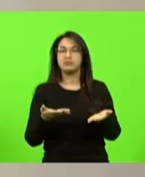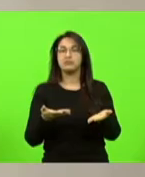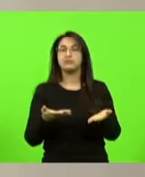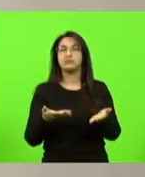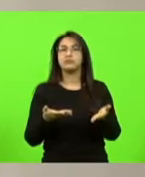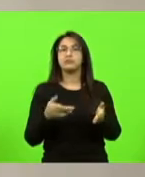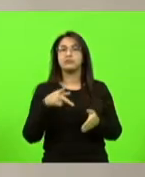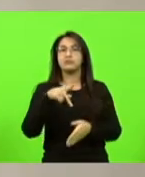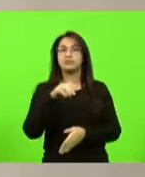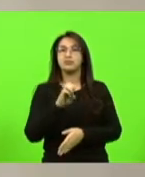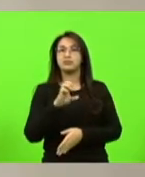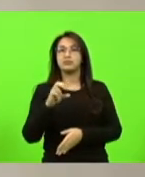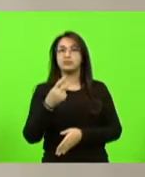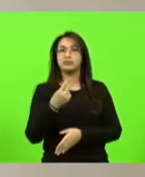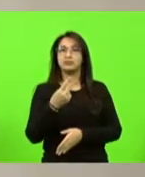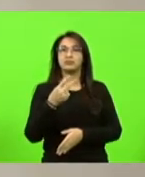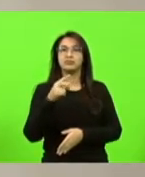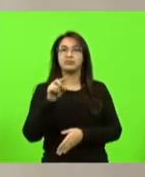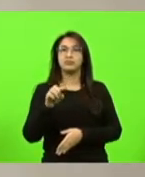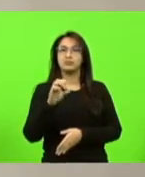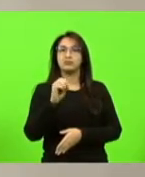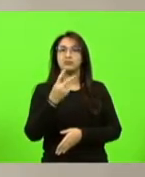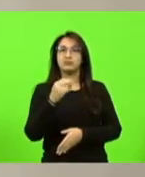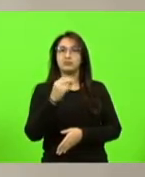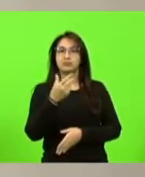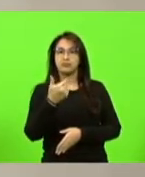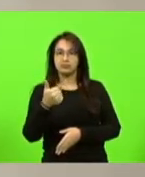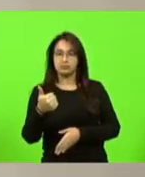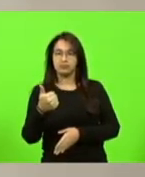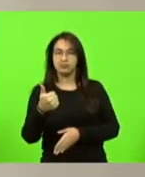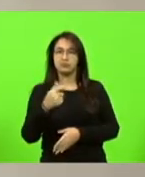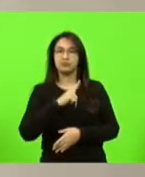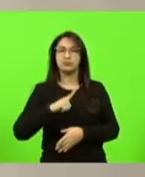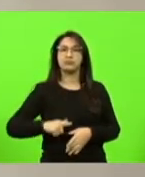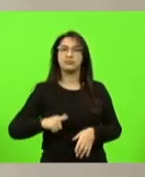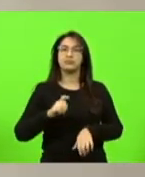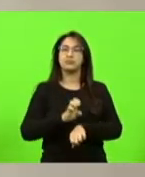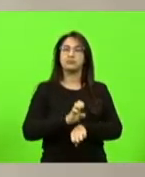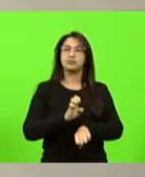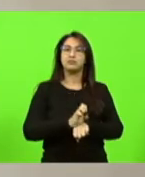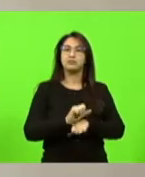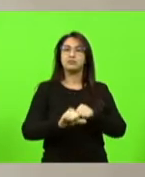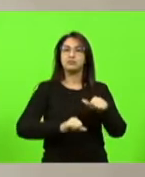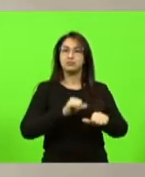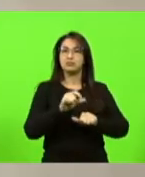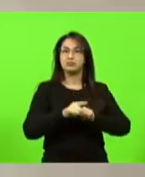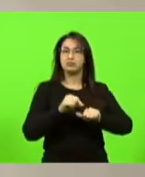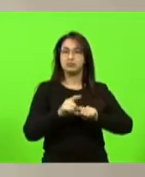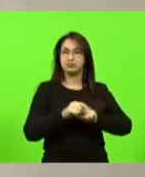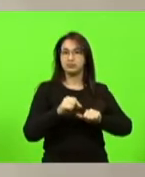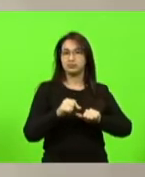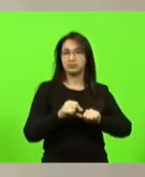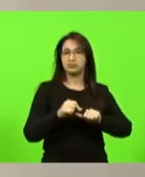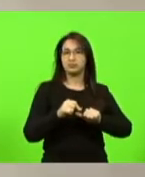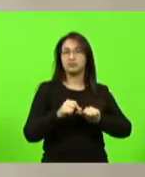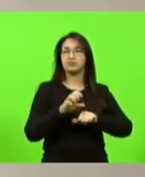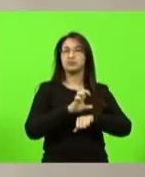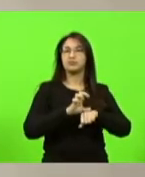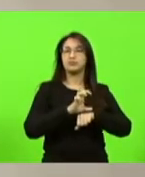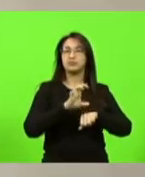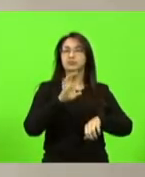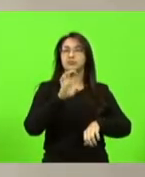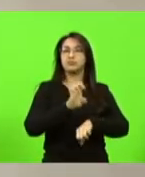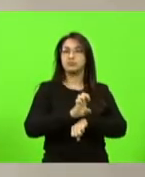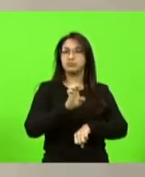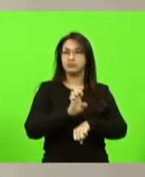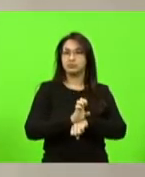PEC 2.0/2021, autor Governo do Estado, altera os artigos 123 e 136 da Constituição do Estado e estabelece